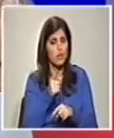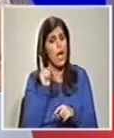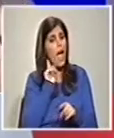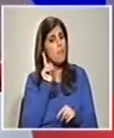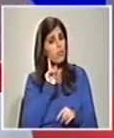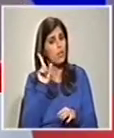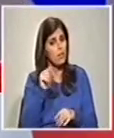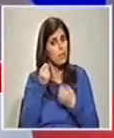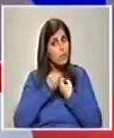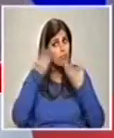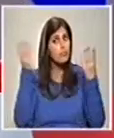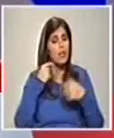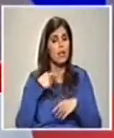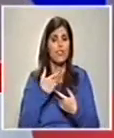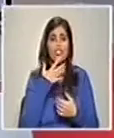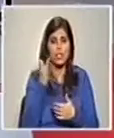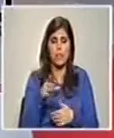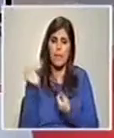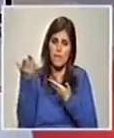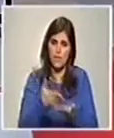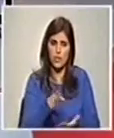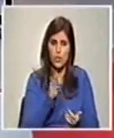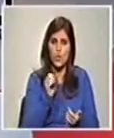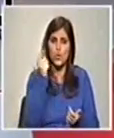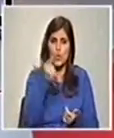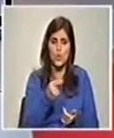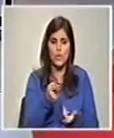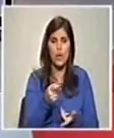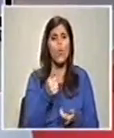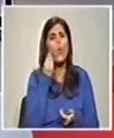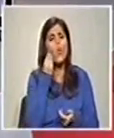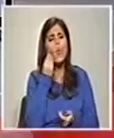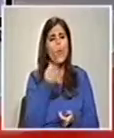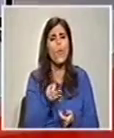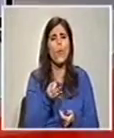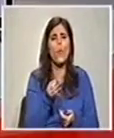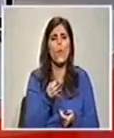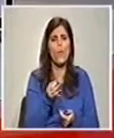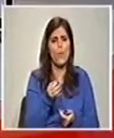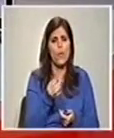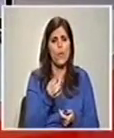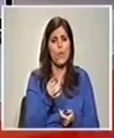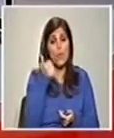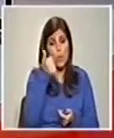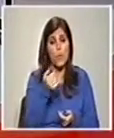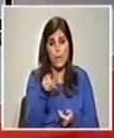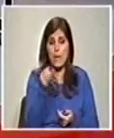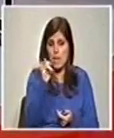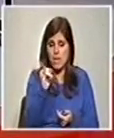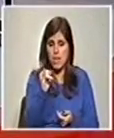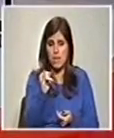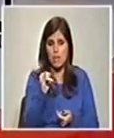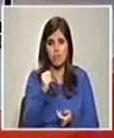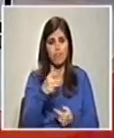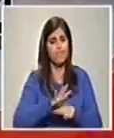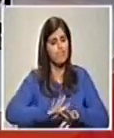Baral, bem-vindo. Como é que o BPI encara e percepciona a responsabilidade social e como é que a abraça no dia-a-dia? Muito bem. Eu